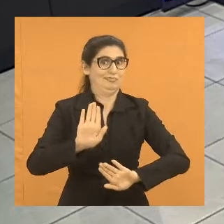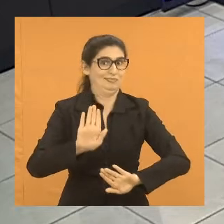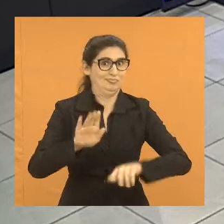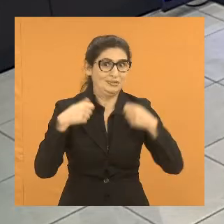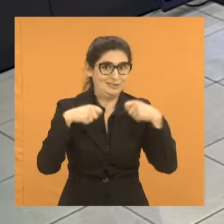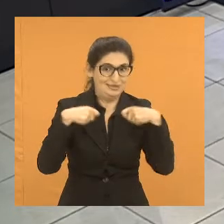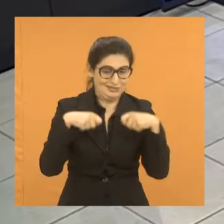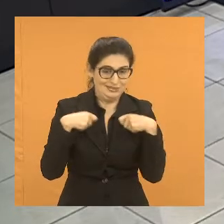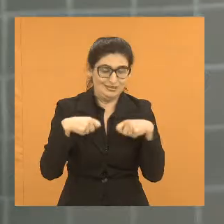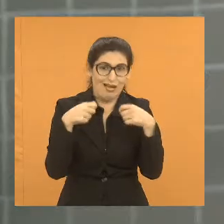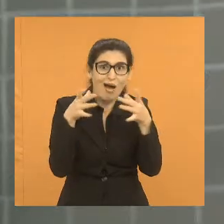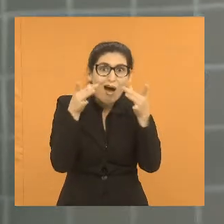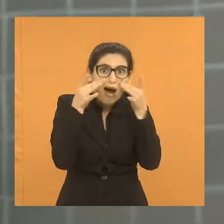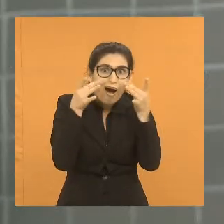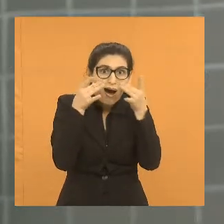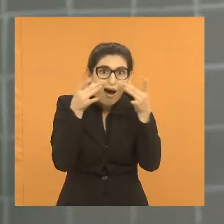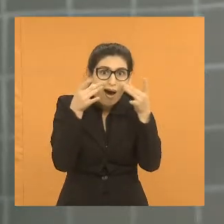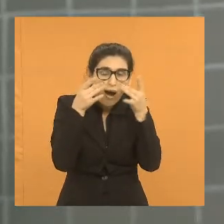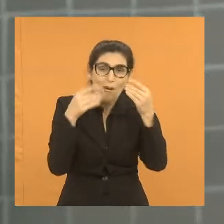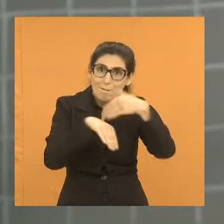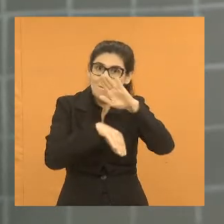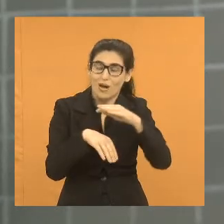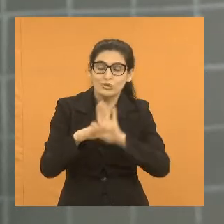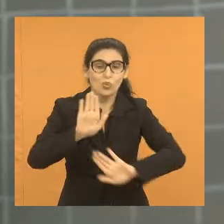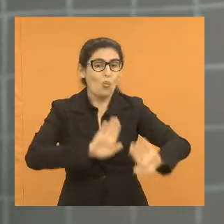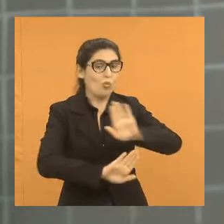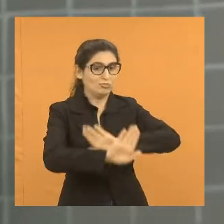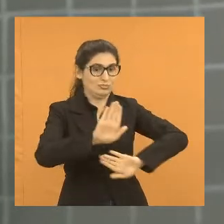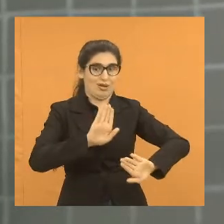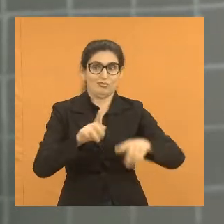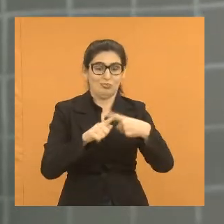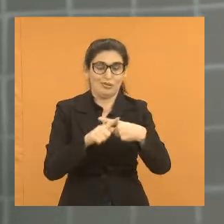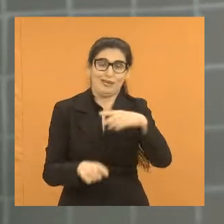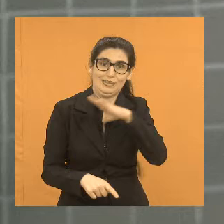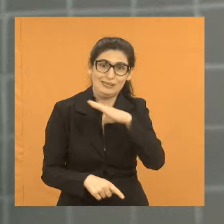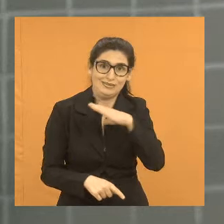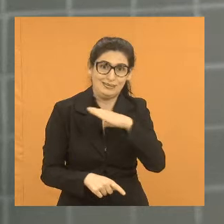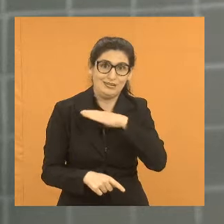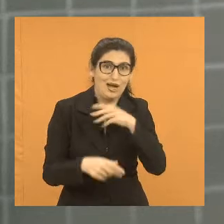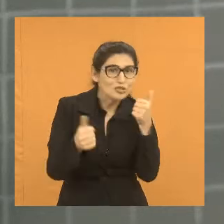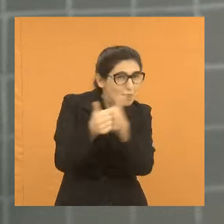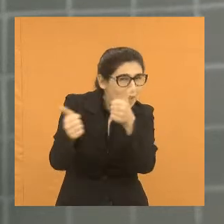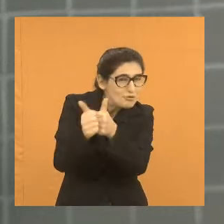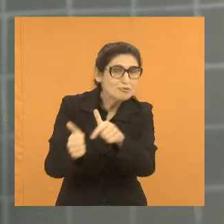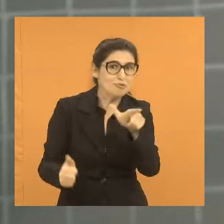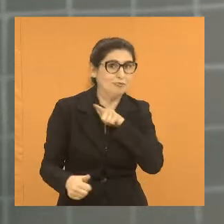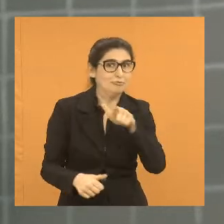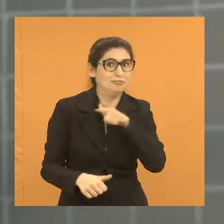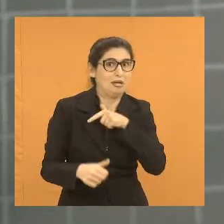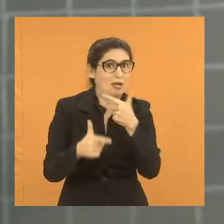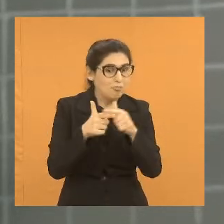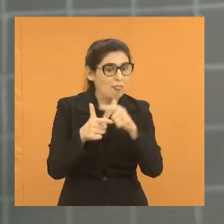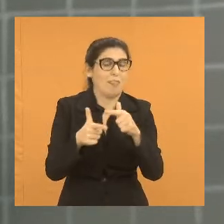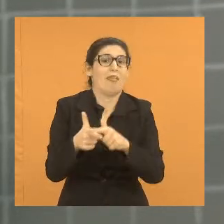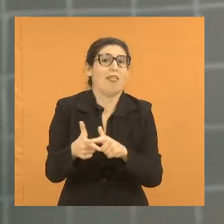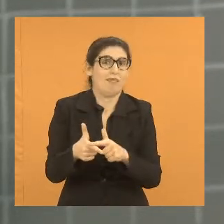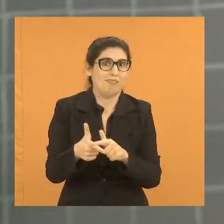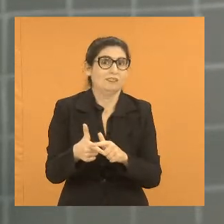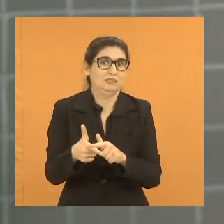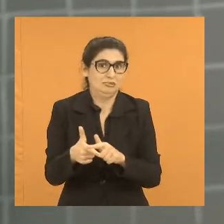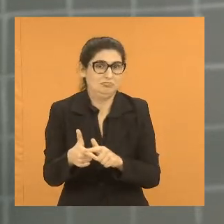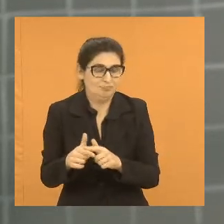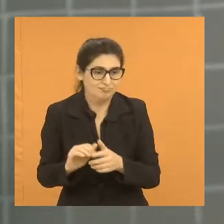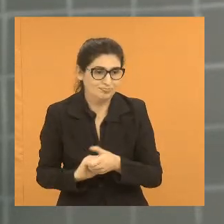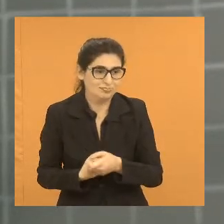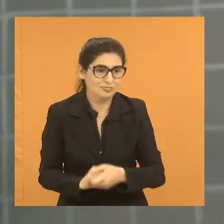temos que dar mais atenção, mais cuidado, e estarmos mais atentos no controle desses vetores,